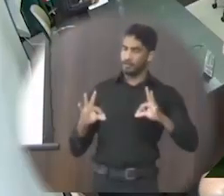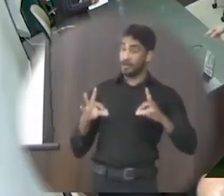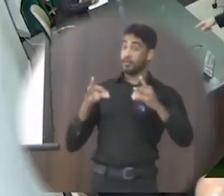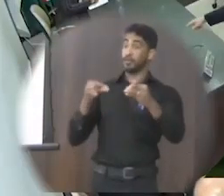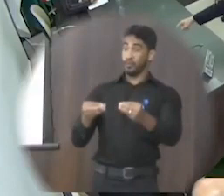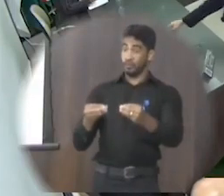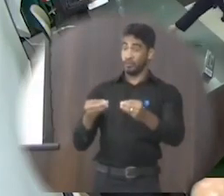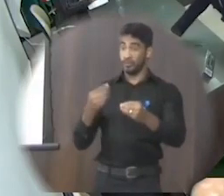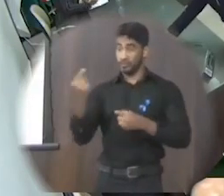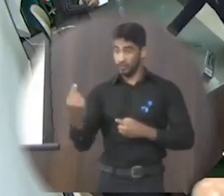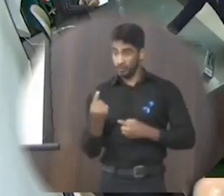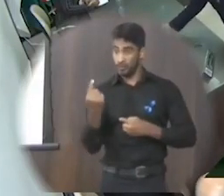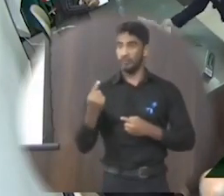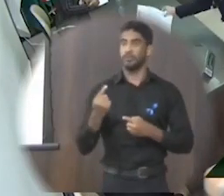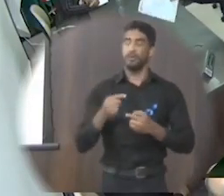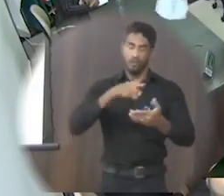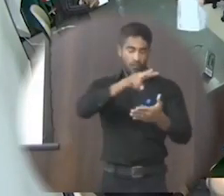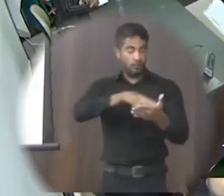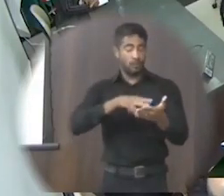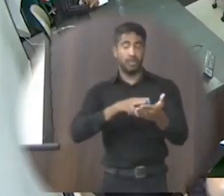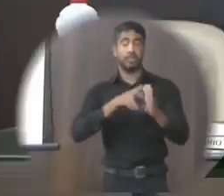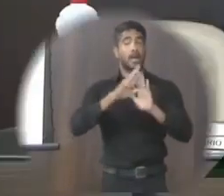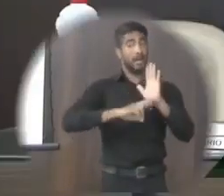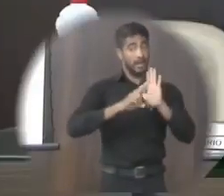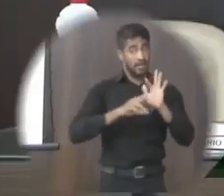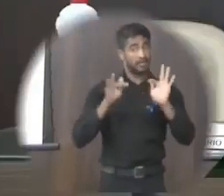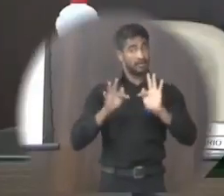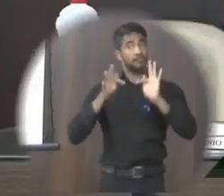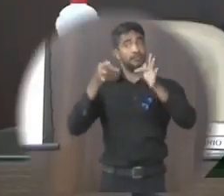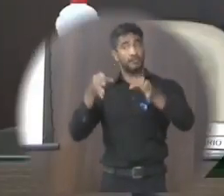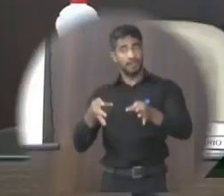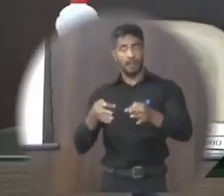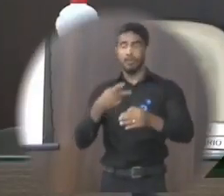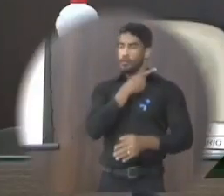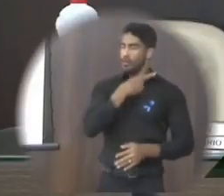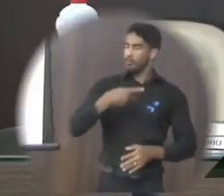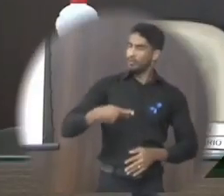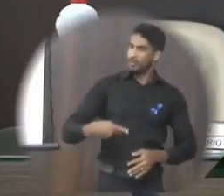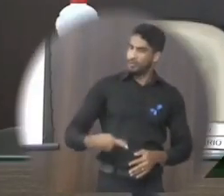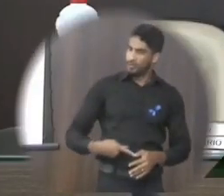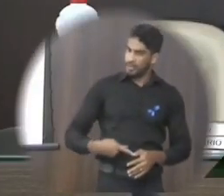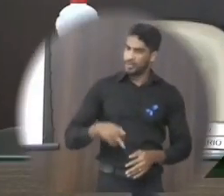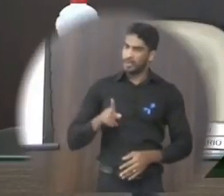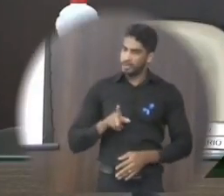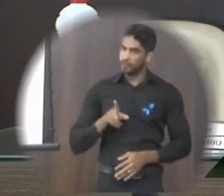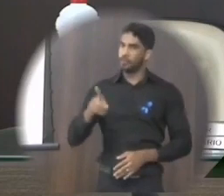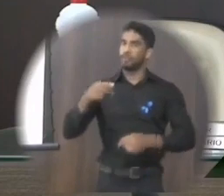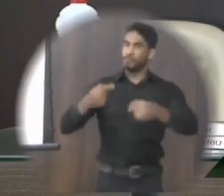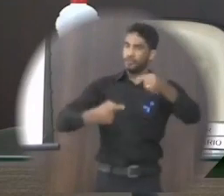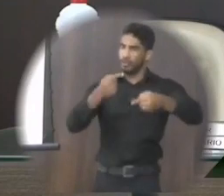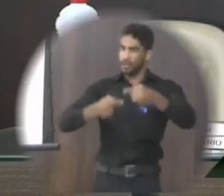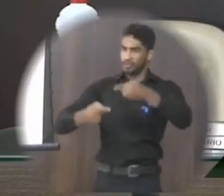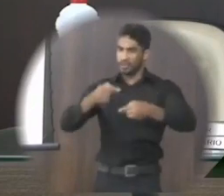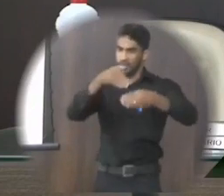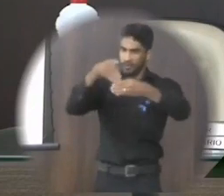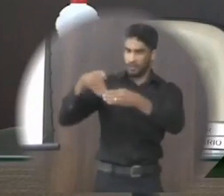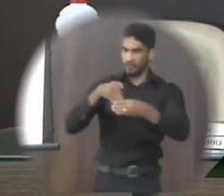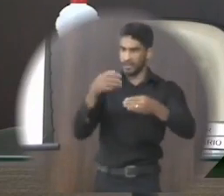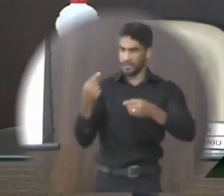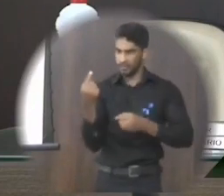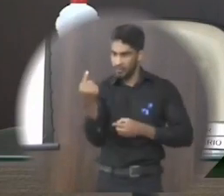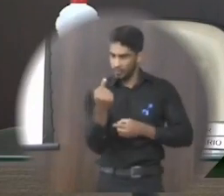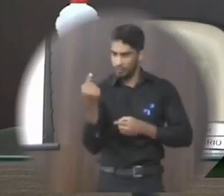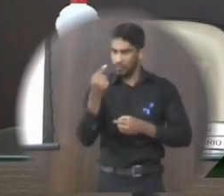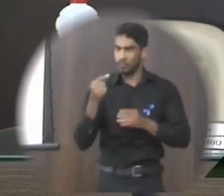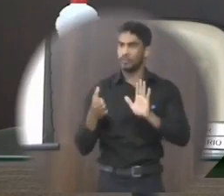unanimidade. Foi lida a redação final. O senhor presidente seguiu com discussão e votação em turno único